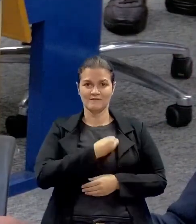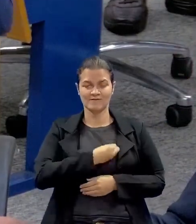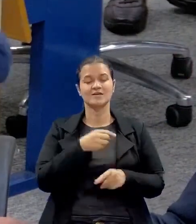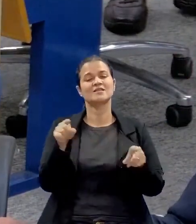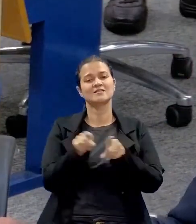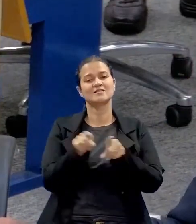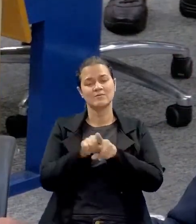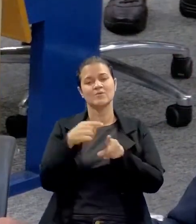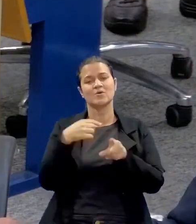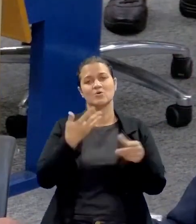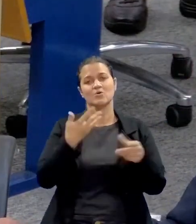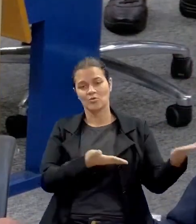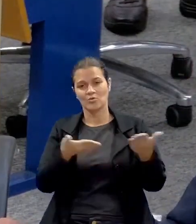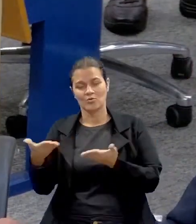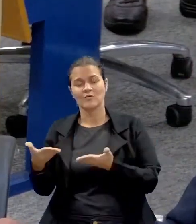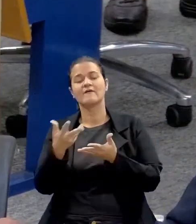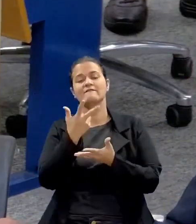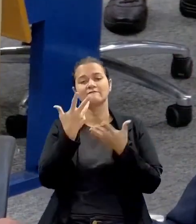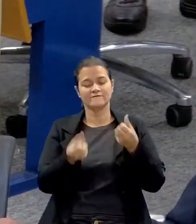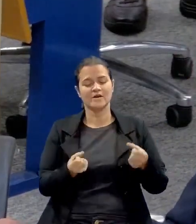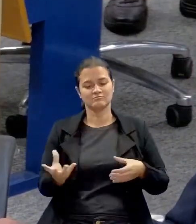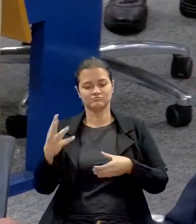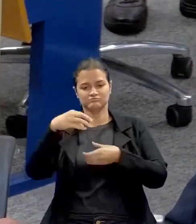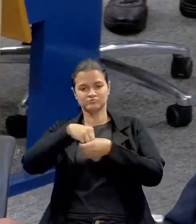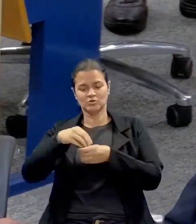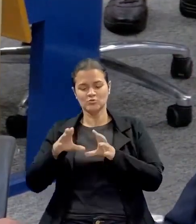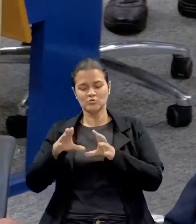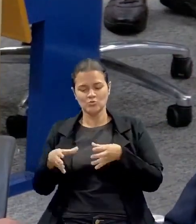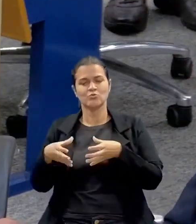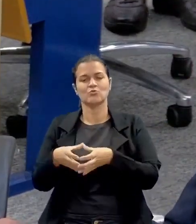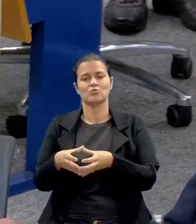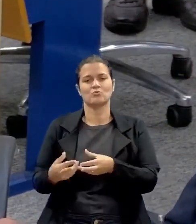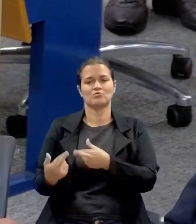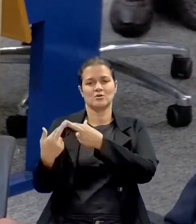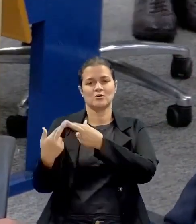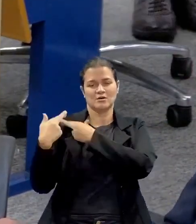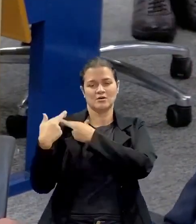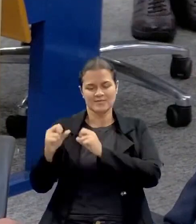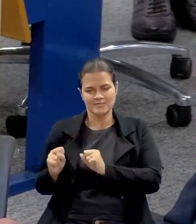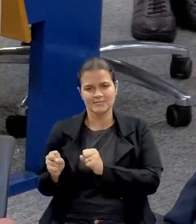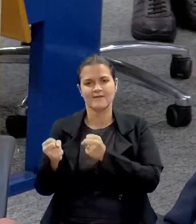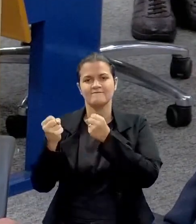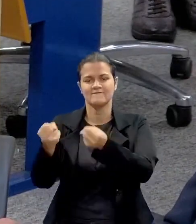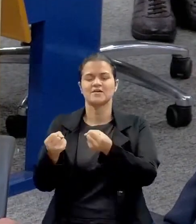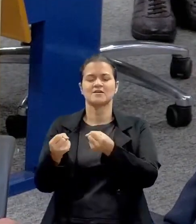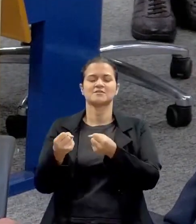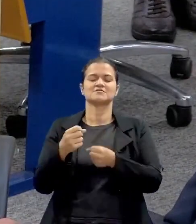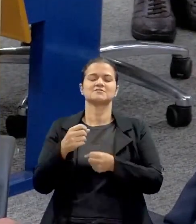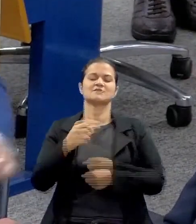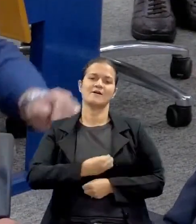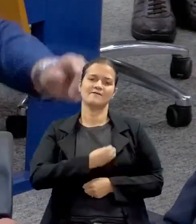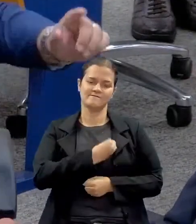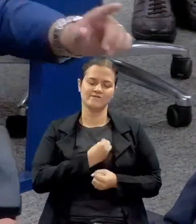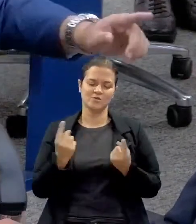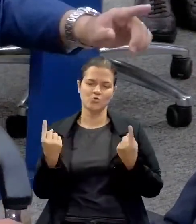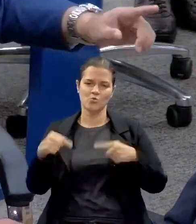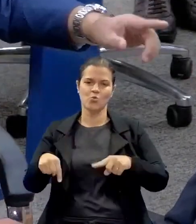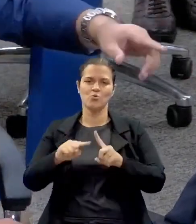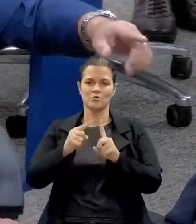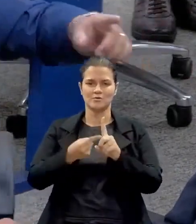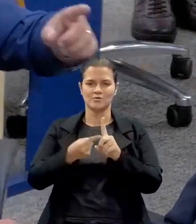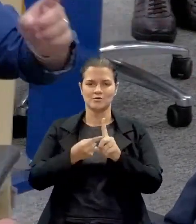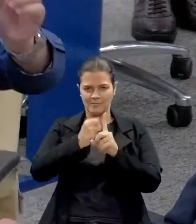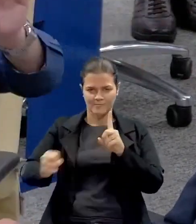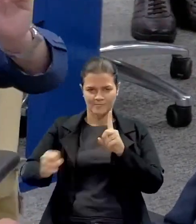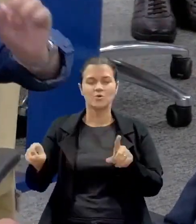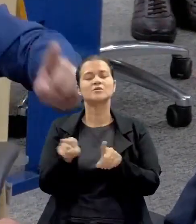Excelência para integrar a essa frente parlamentar em defesa contra o aborto em defesa da vida humana. Quero convidar Vossa